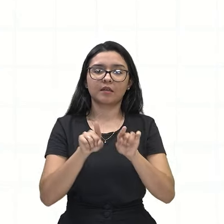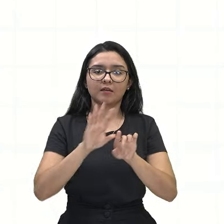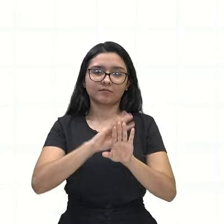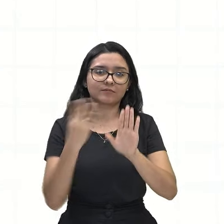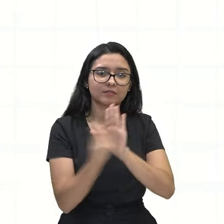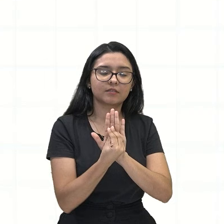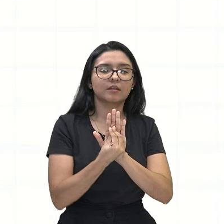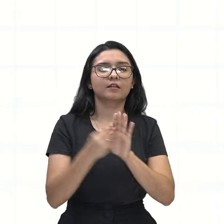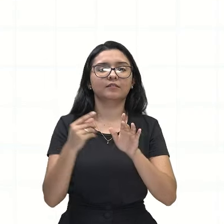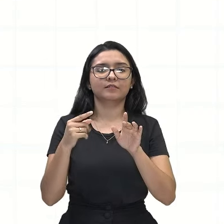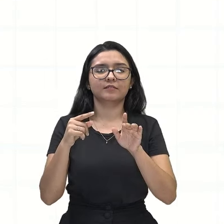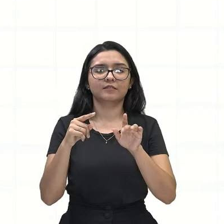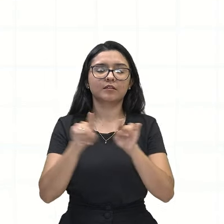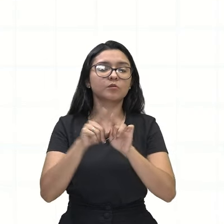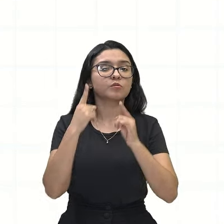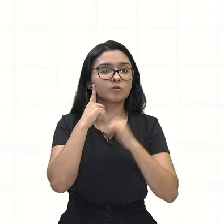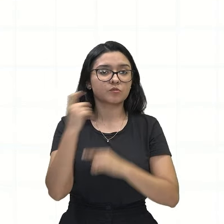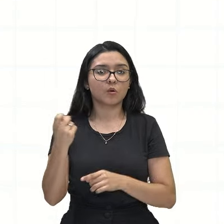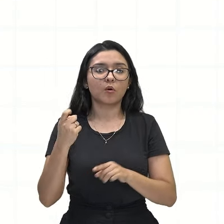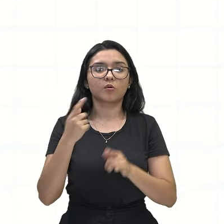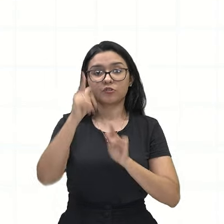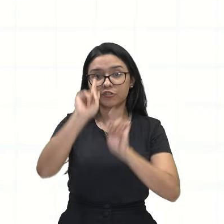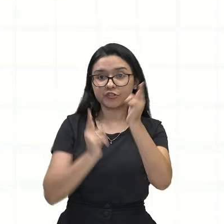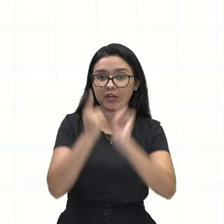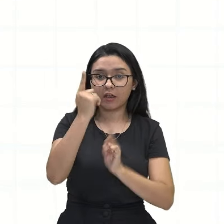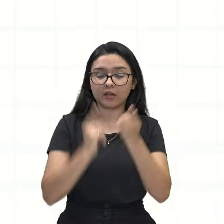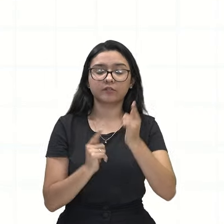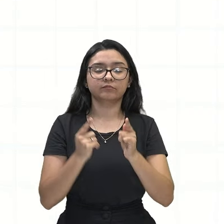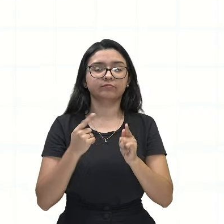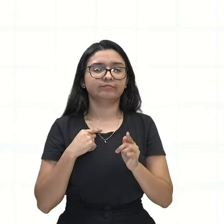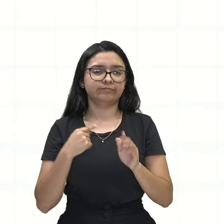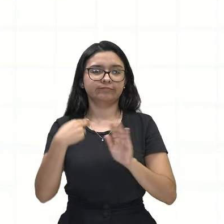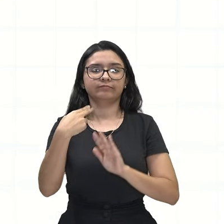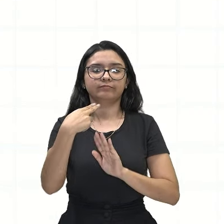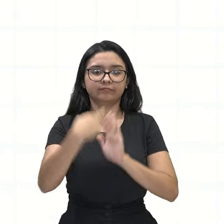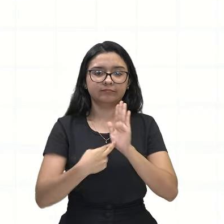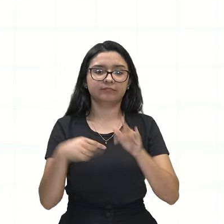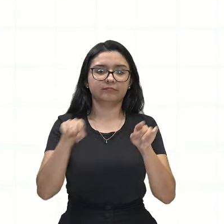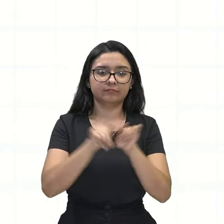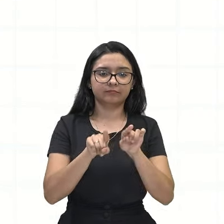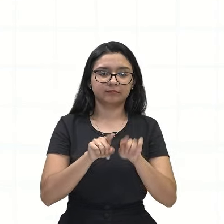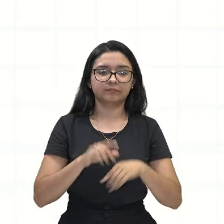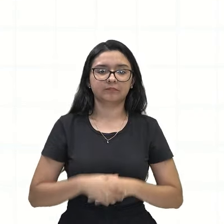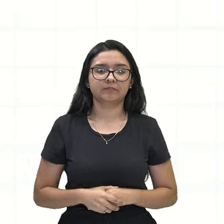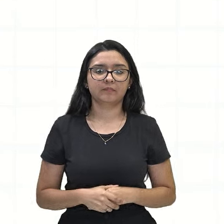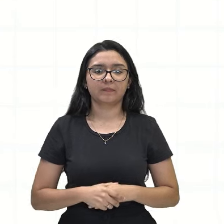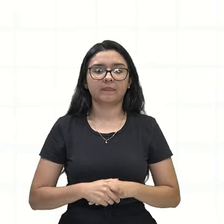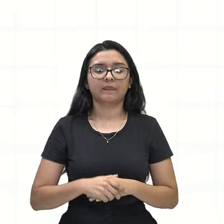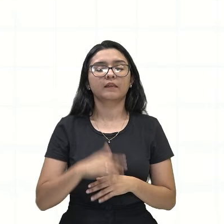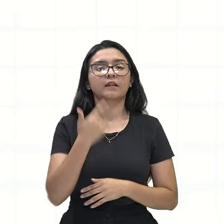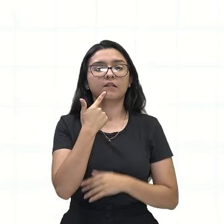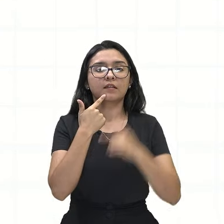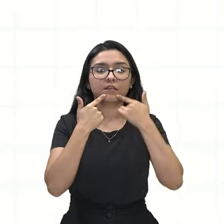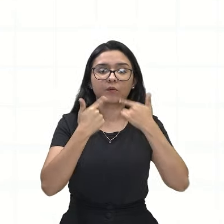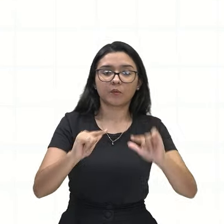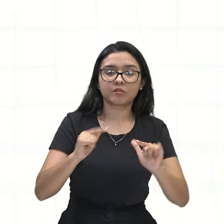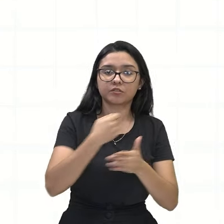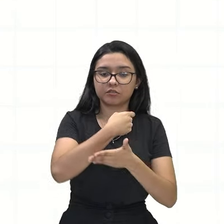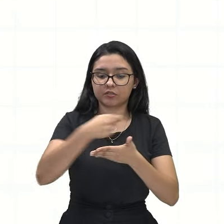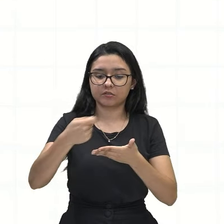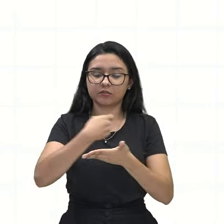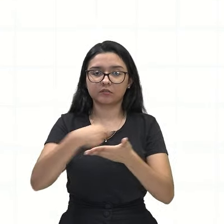símbolos, os sons, os gestos e regras com sinais convencionais. Linguagens escritas,